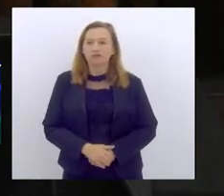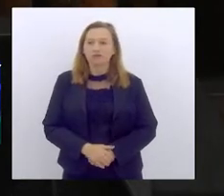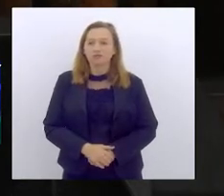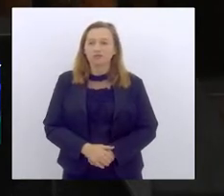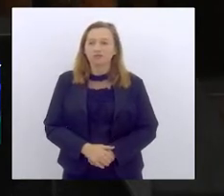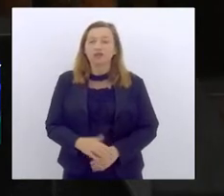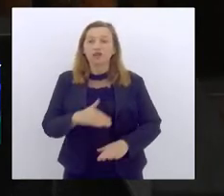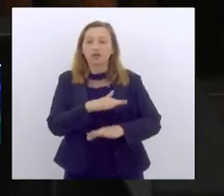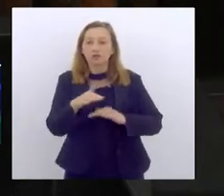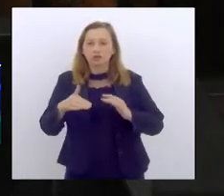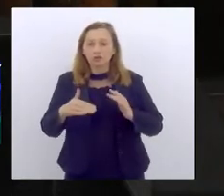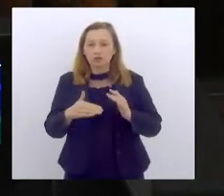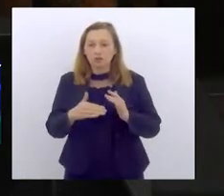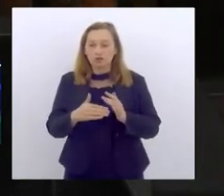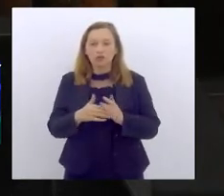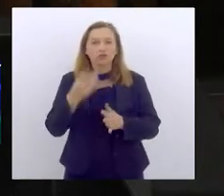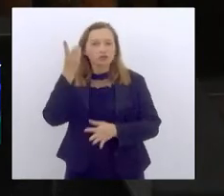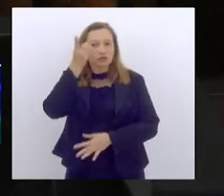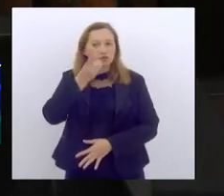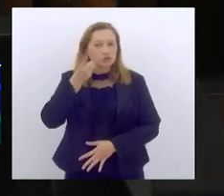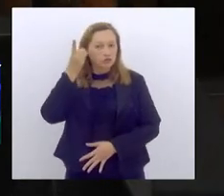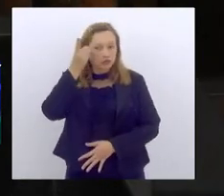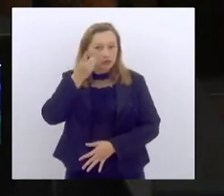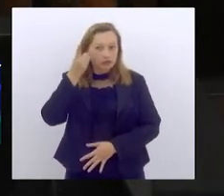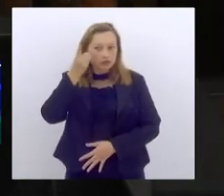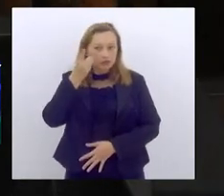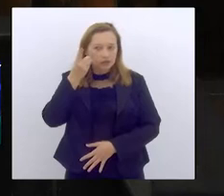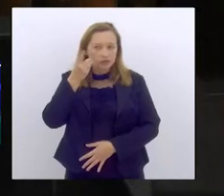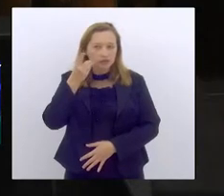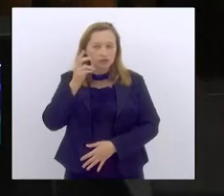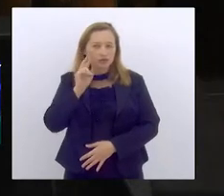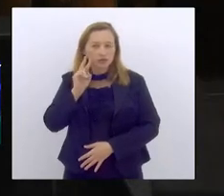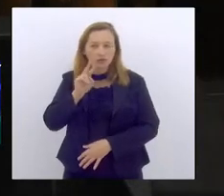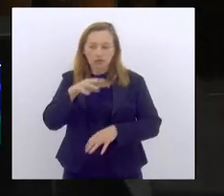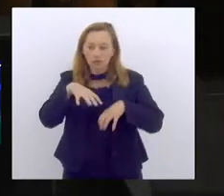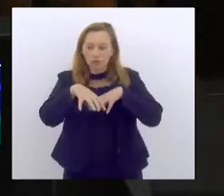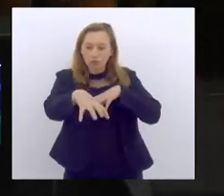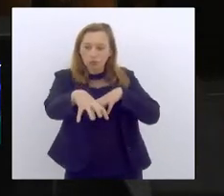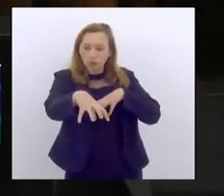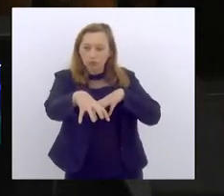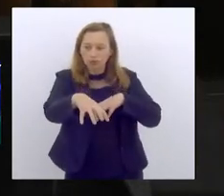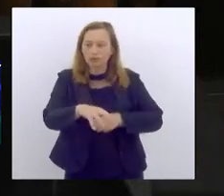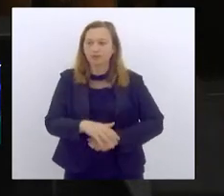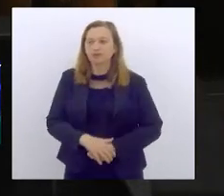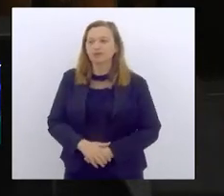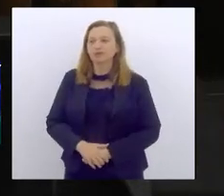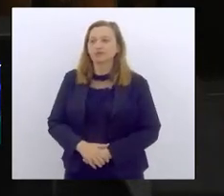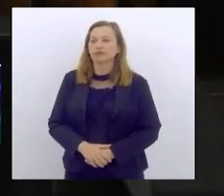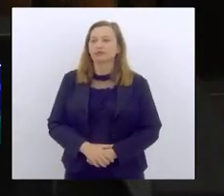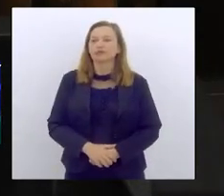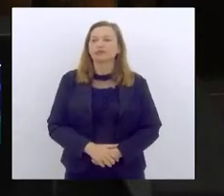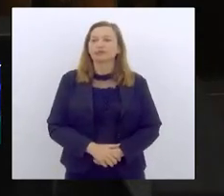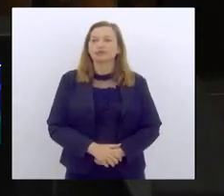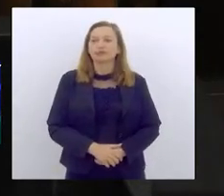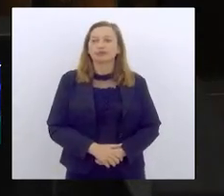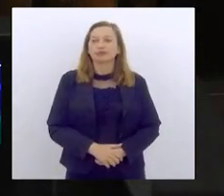senhoras e senhores deputados que nos assistem de forma remota